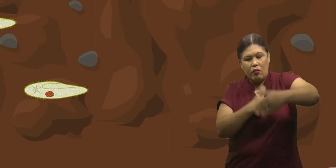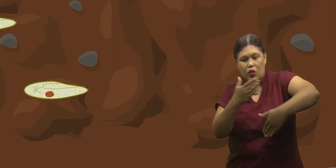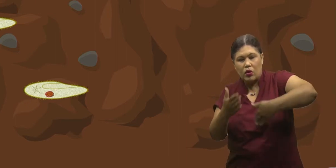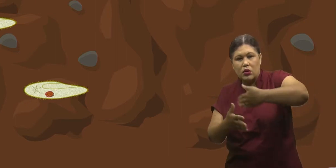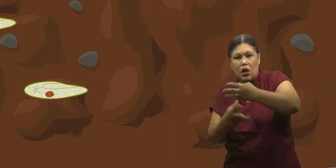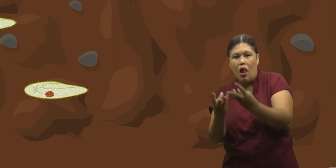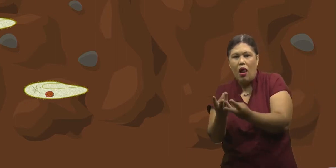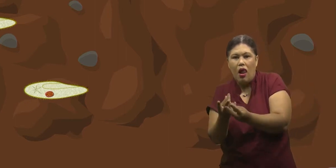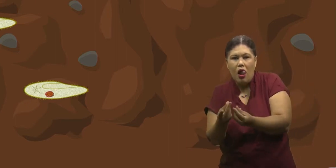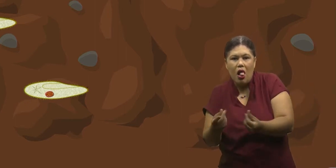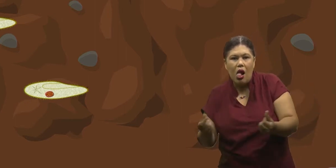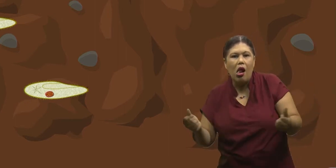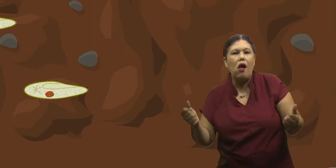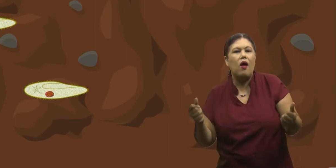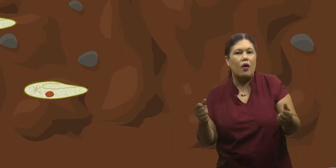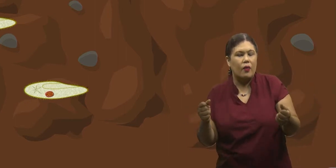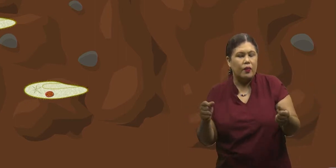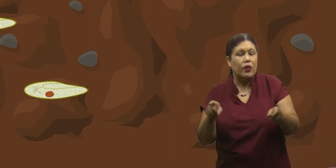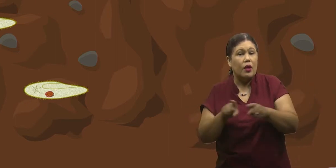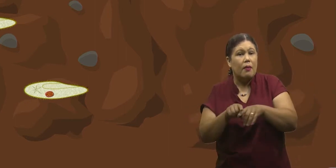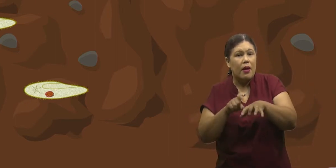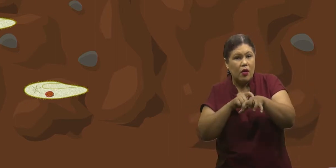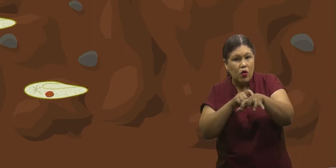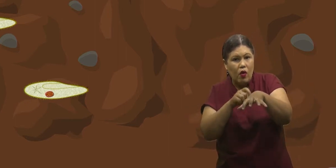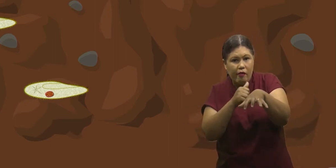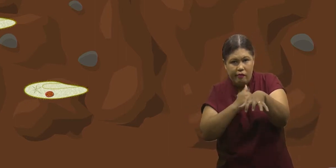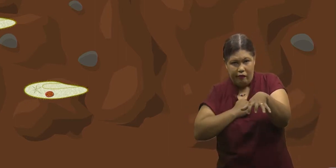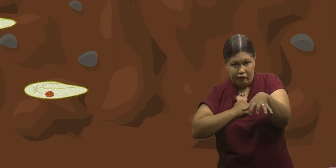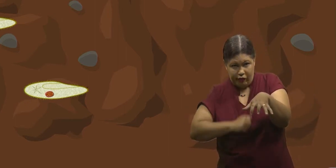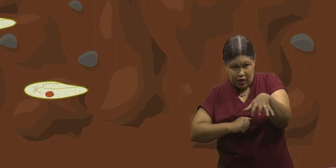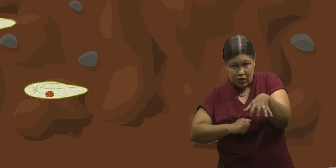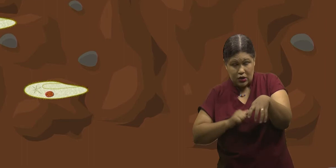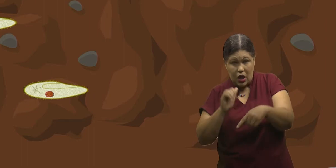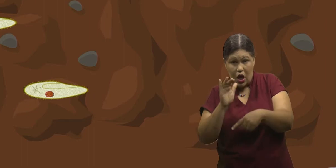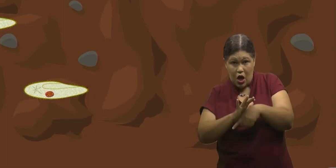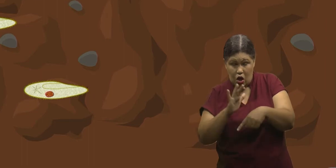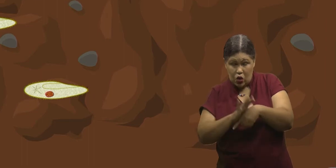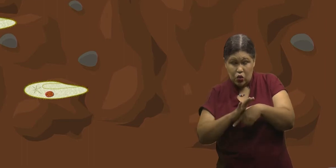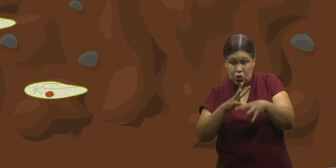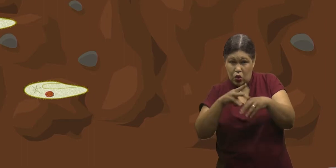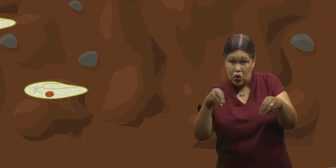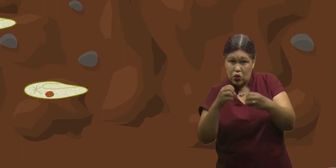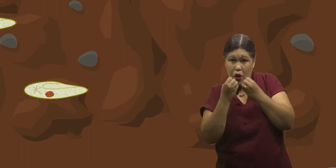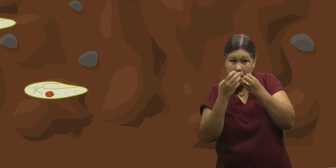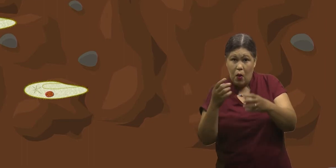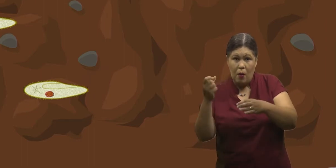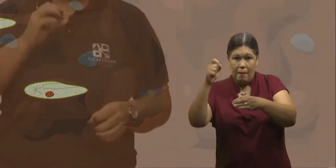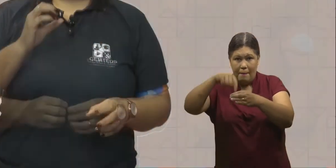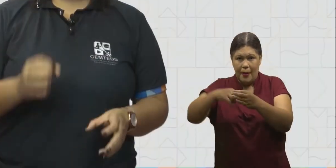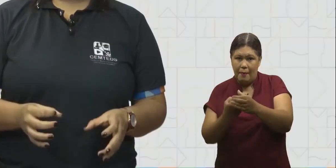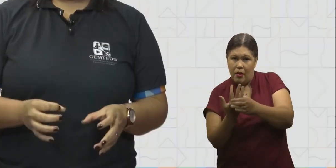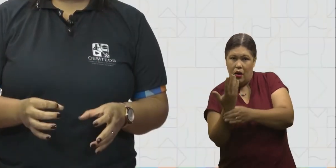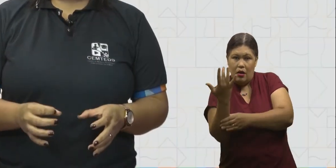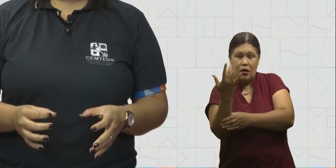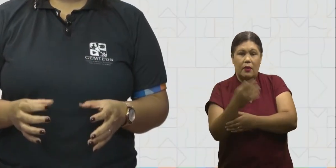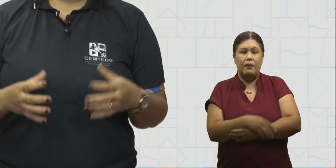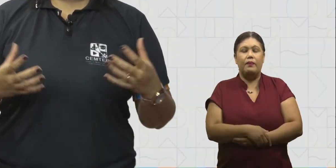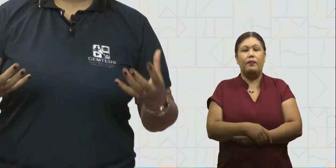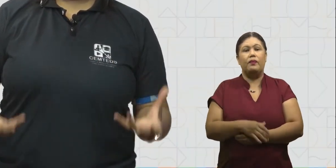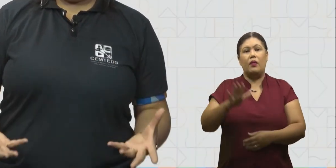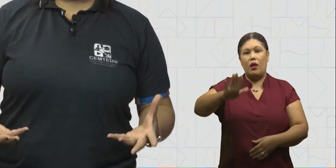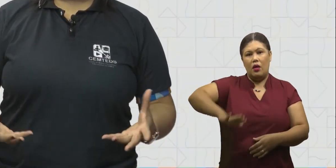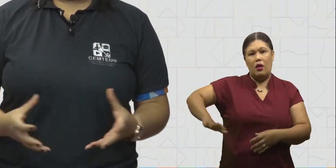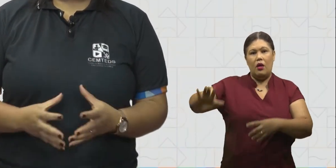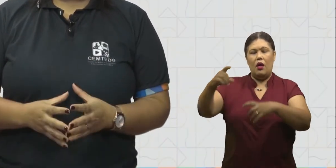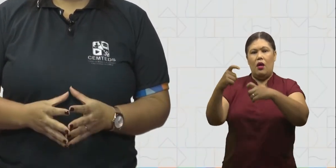de decomposição do solo. E suas fezes são fertilizantes riquíssimos para o solo. A sua importância na